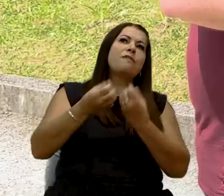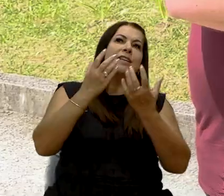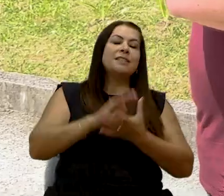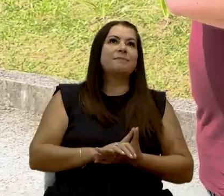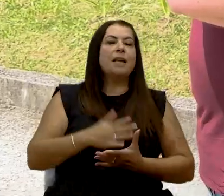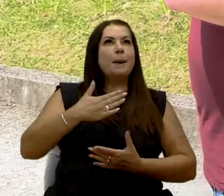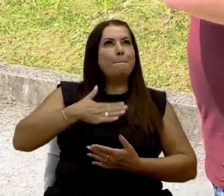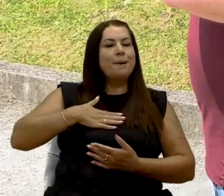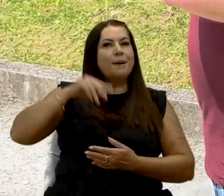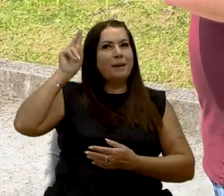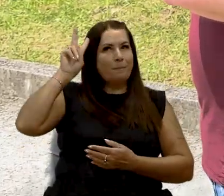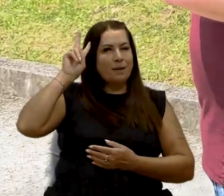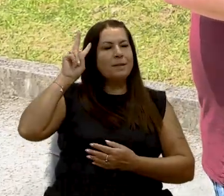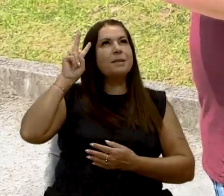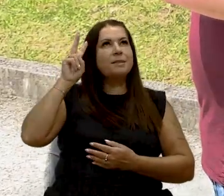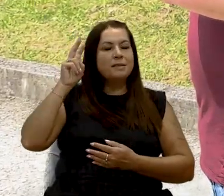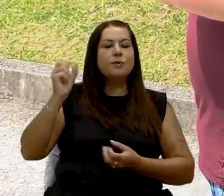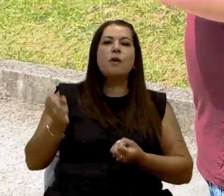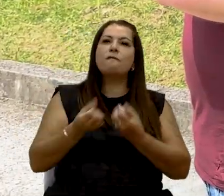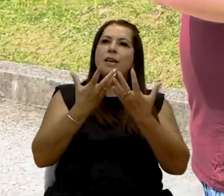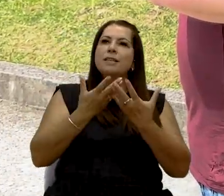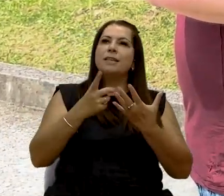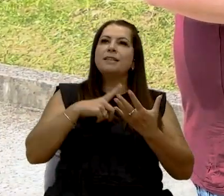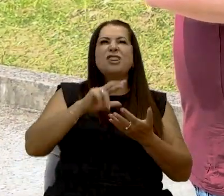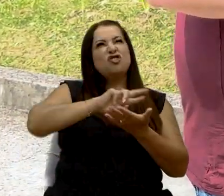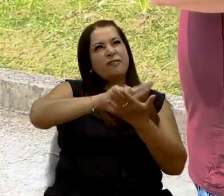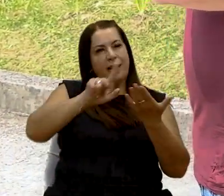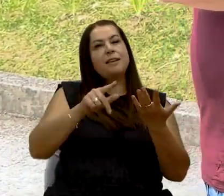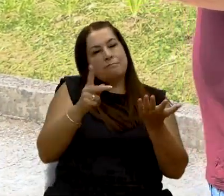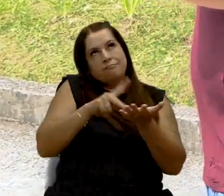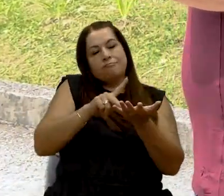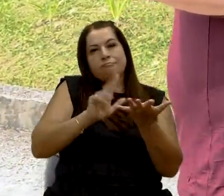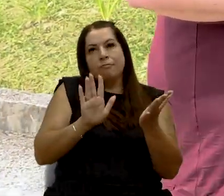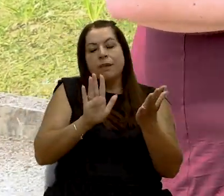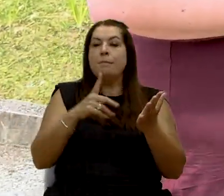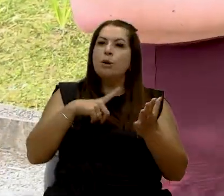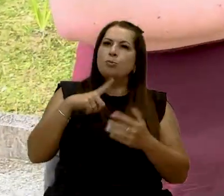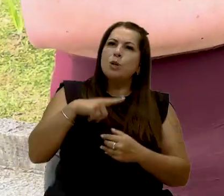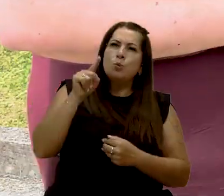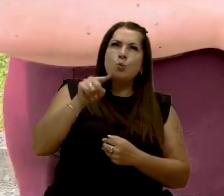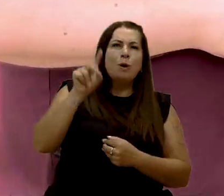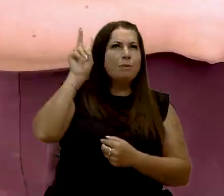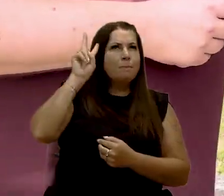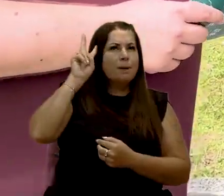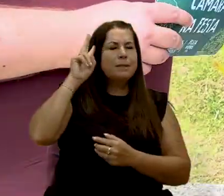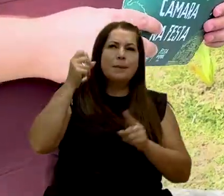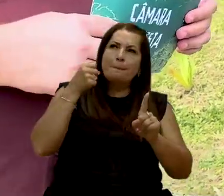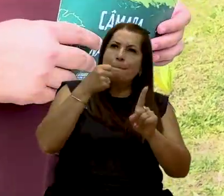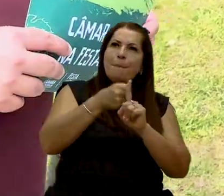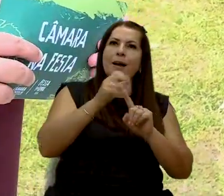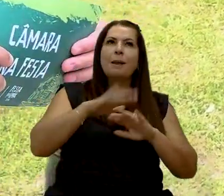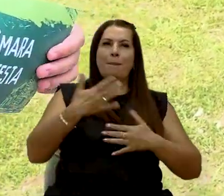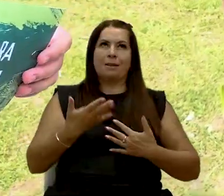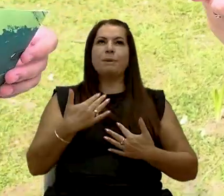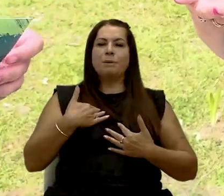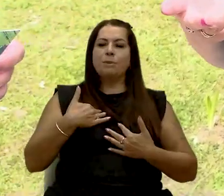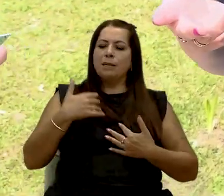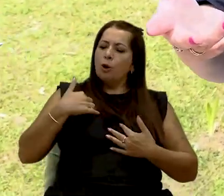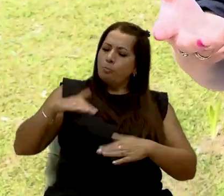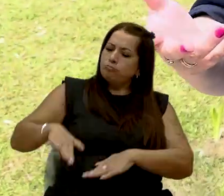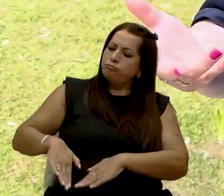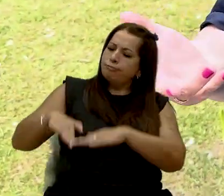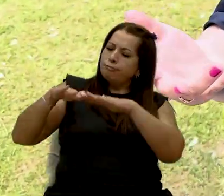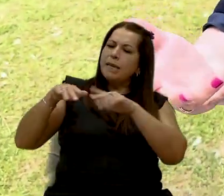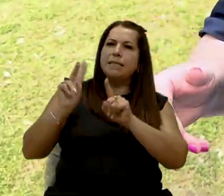sua memória com a festa? A minha memória com a festa, a gente tem diversas, na verdade. Mas eu tenho uma memória que impacta mais, né?